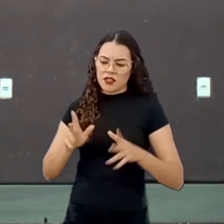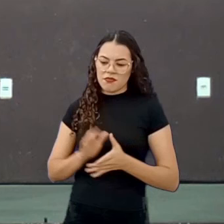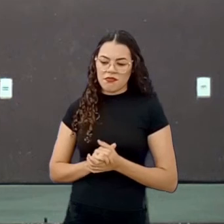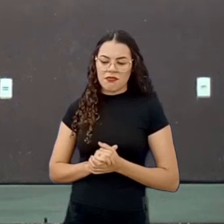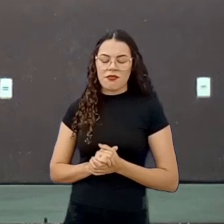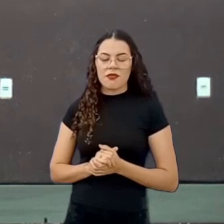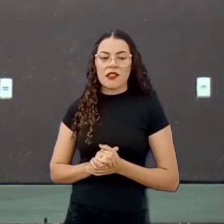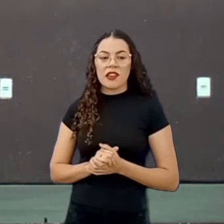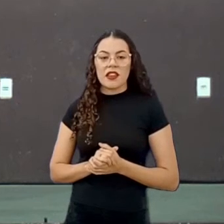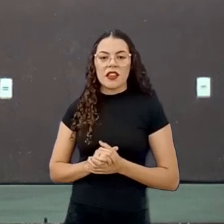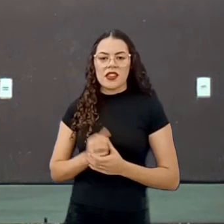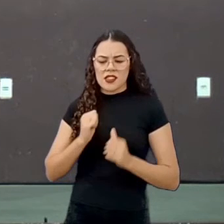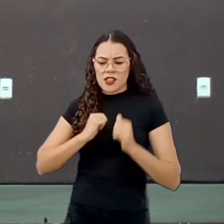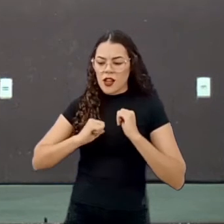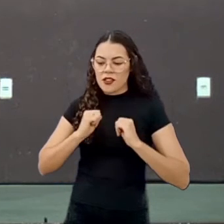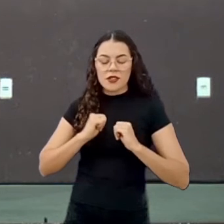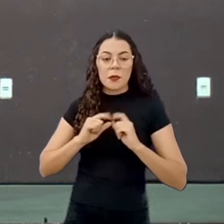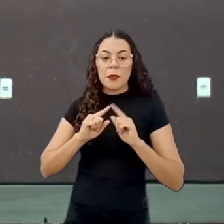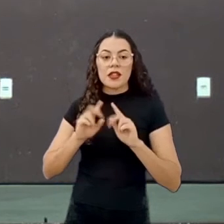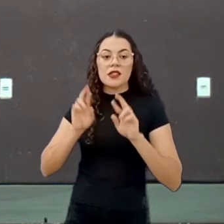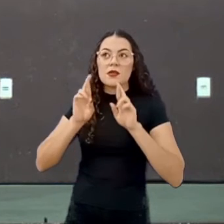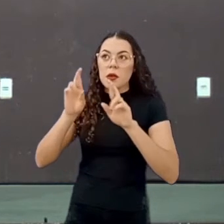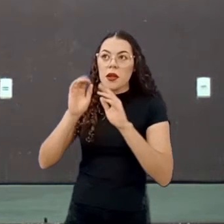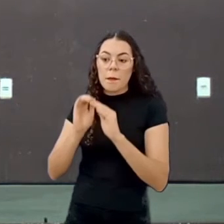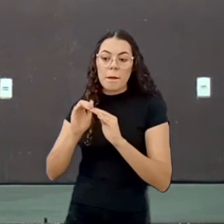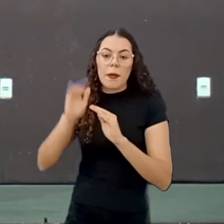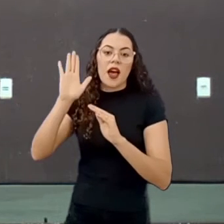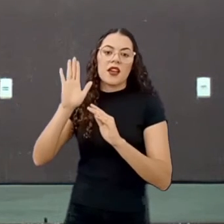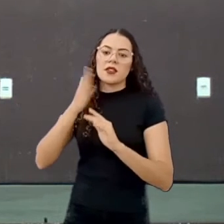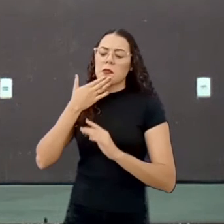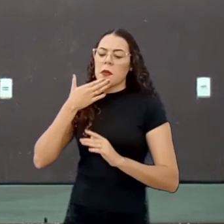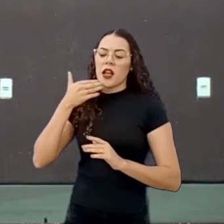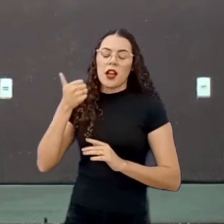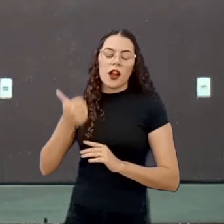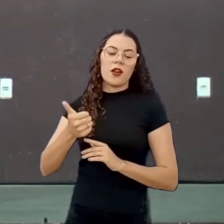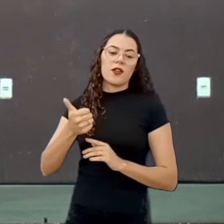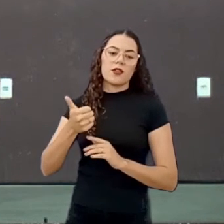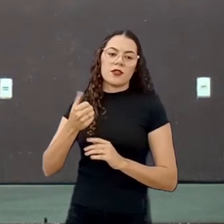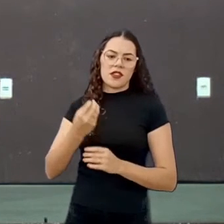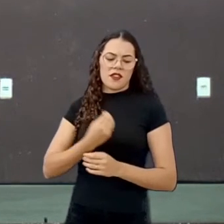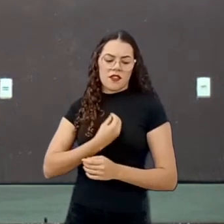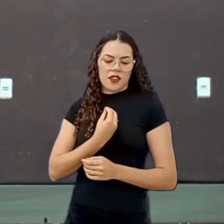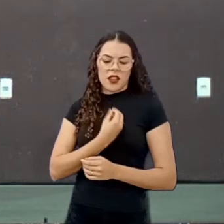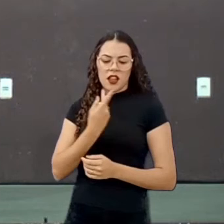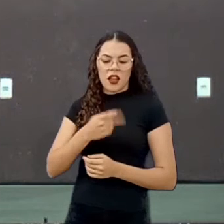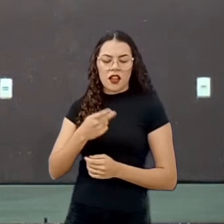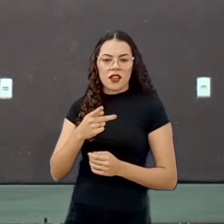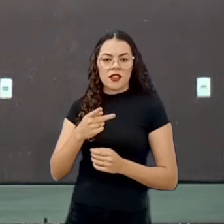Eles não estão ansiosos, mas eles esperam algo mais, algo muito melhor, algo que vai além dessa vida.